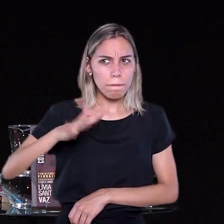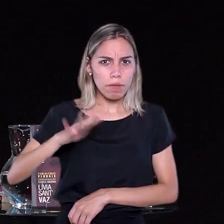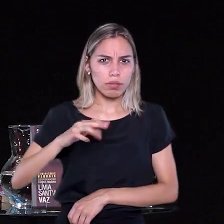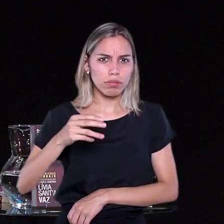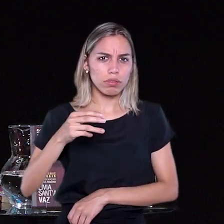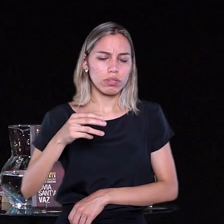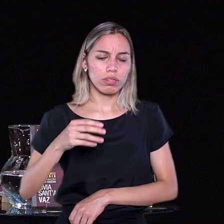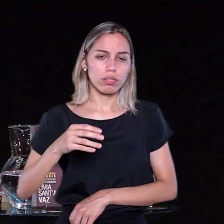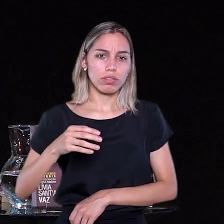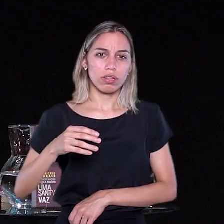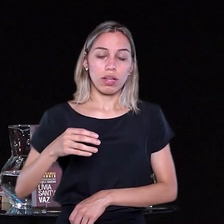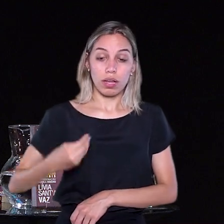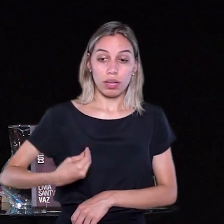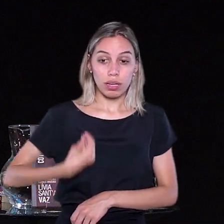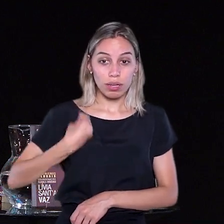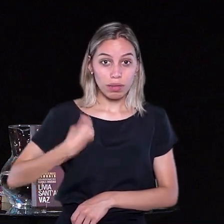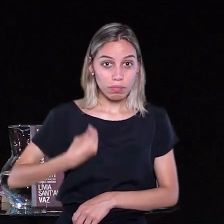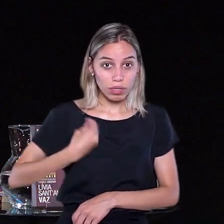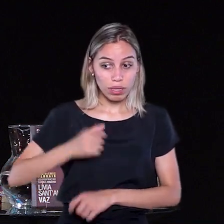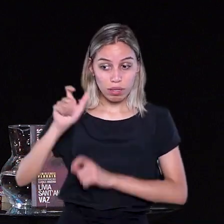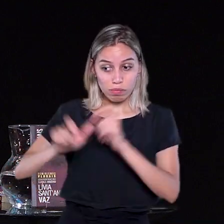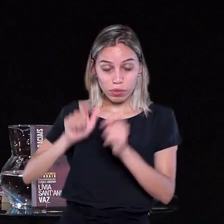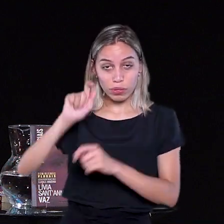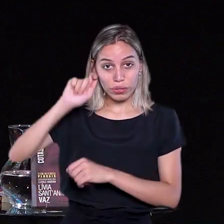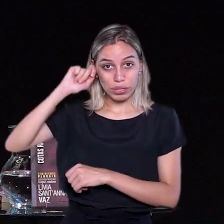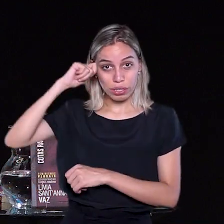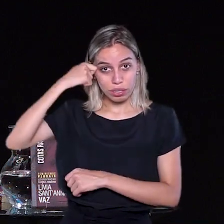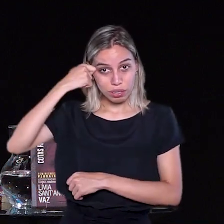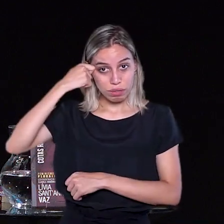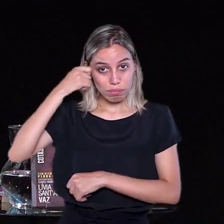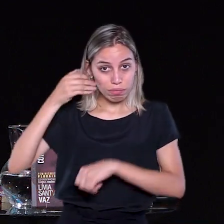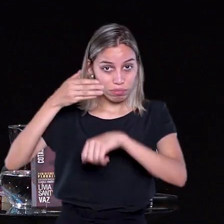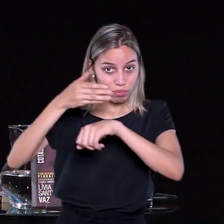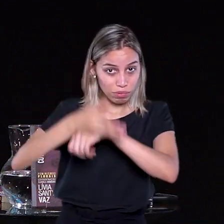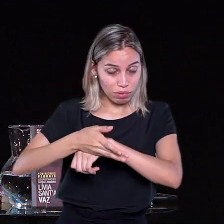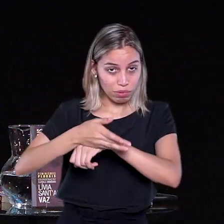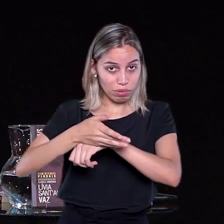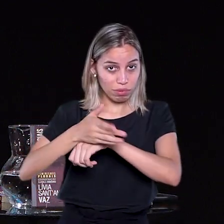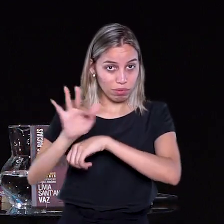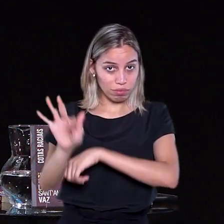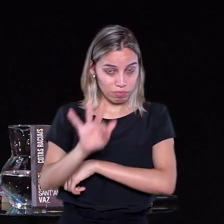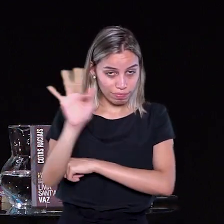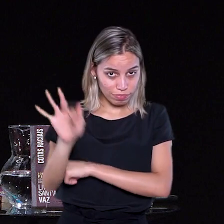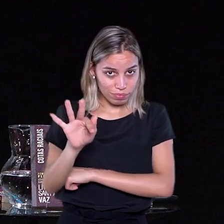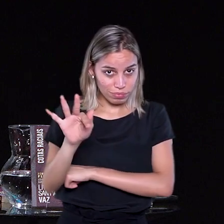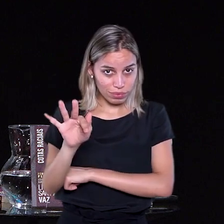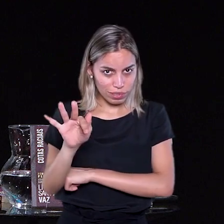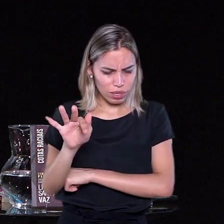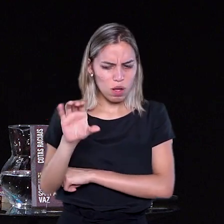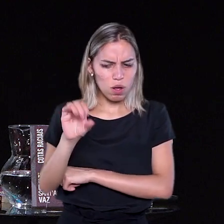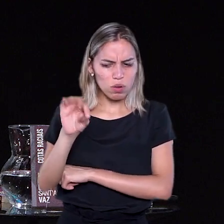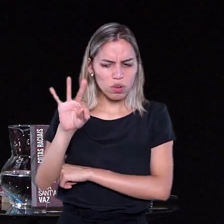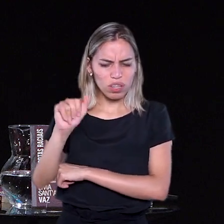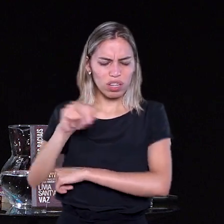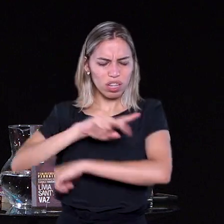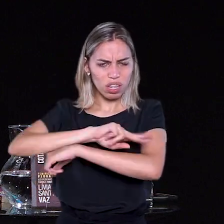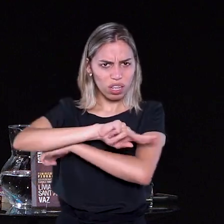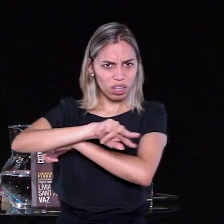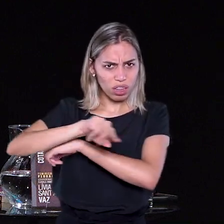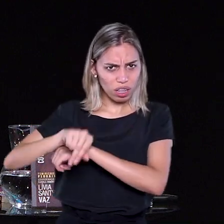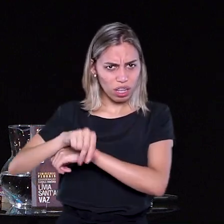à presença daquela população negra na sede da instituição que está estabelecendo as cotas. Ou seja, a cota